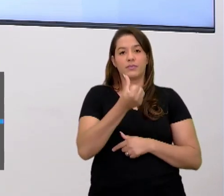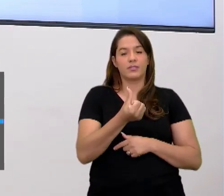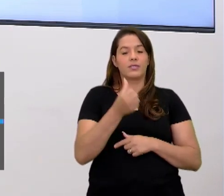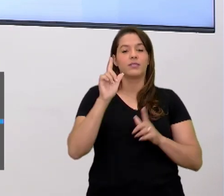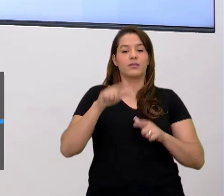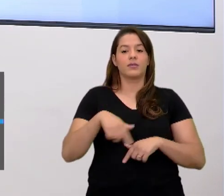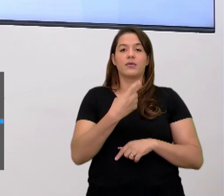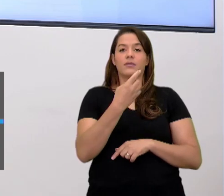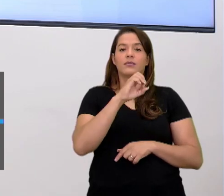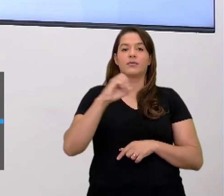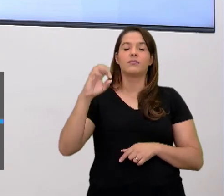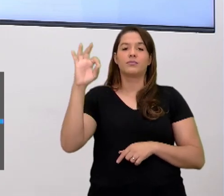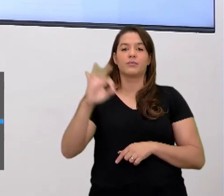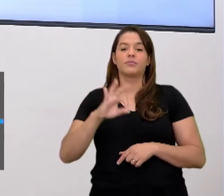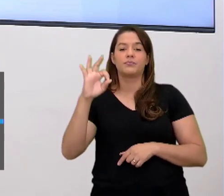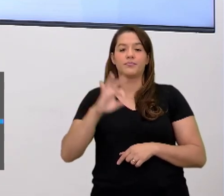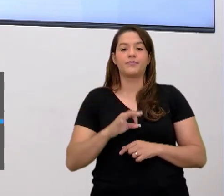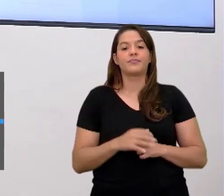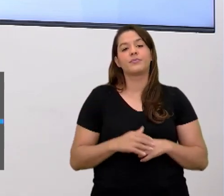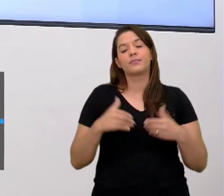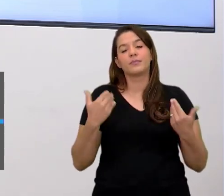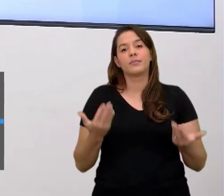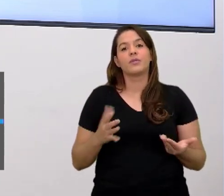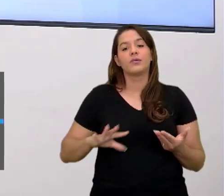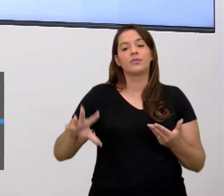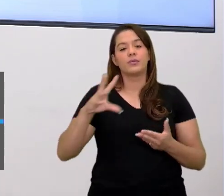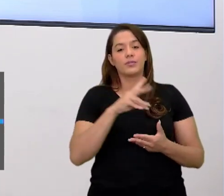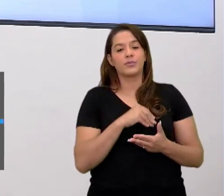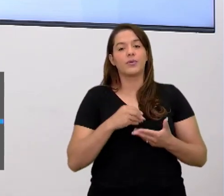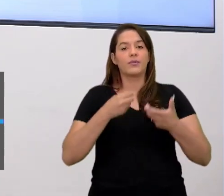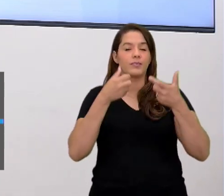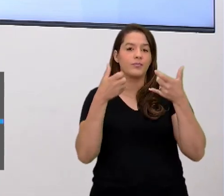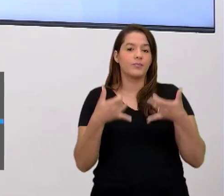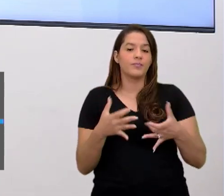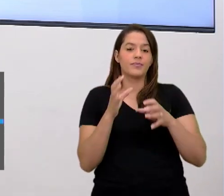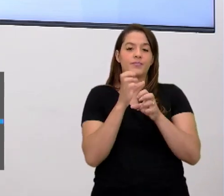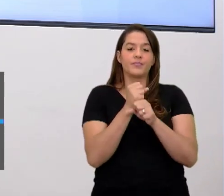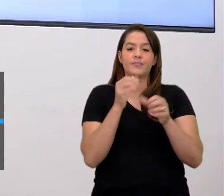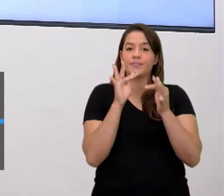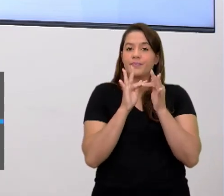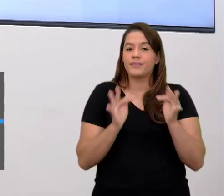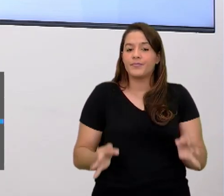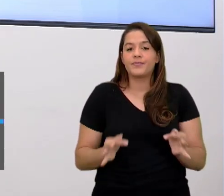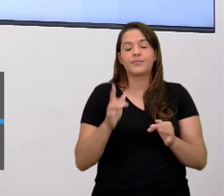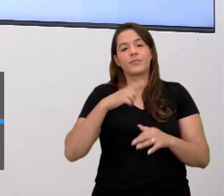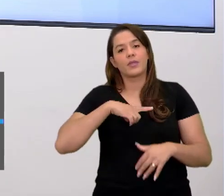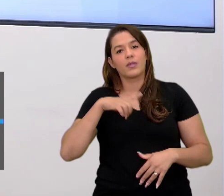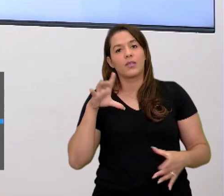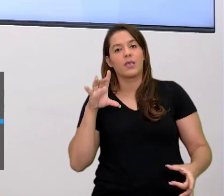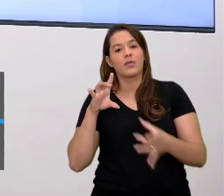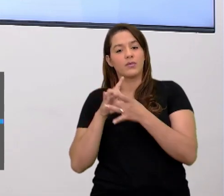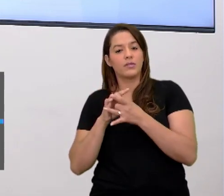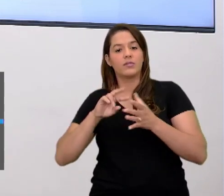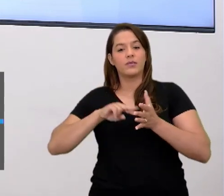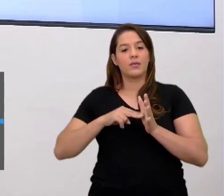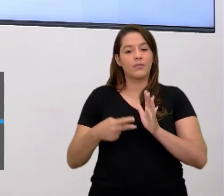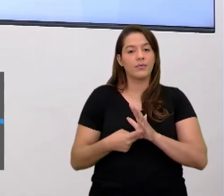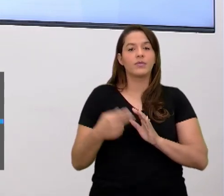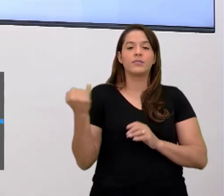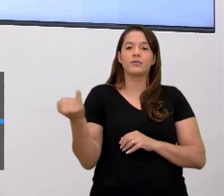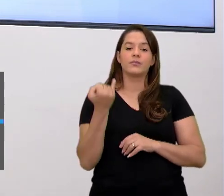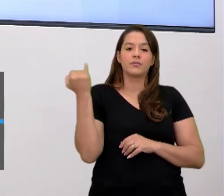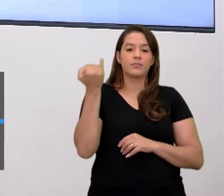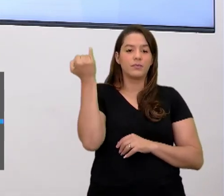100%. Ok? Então, são cálculos assim, simplórios, mas que tem uma conexão, que tem um significado